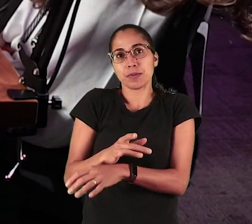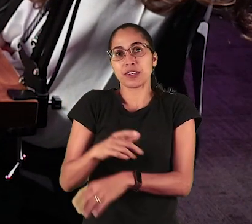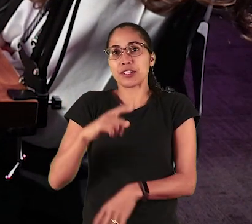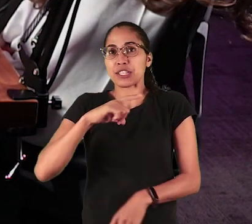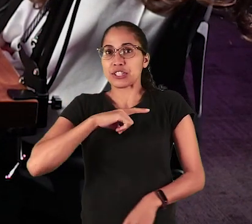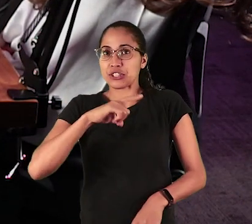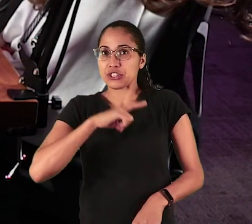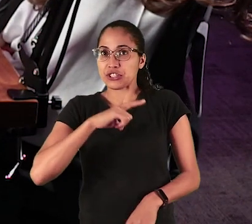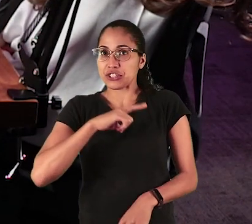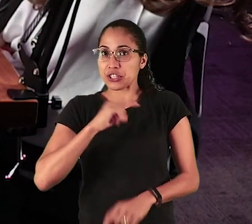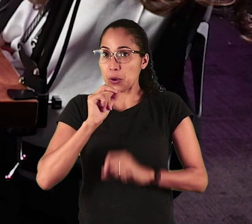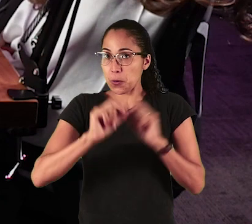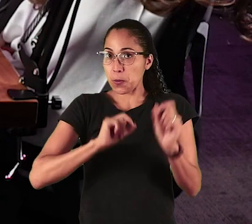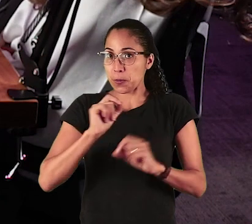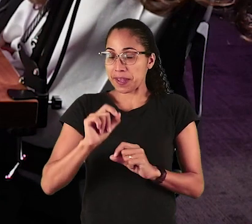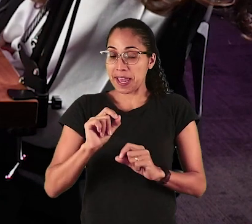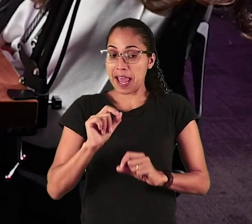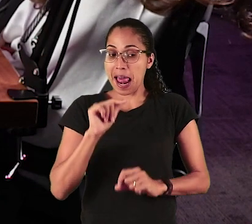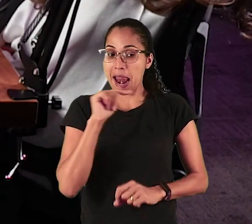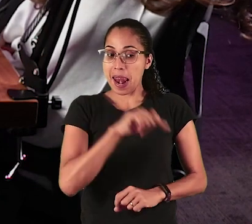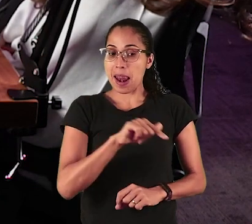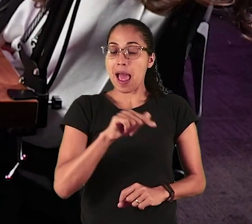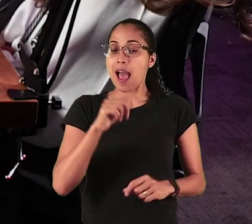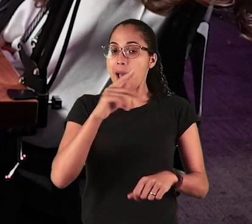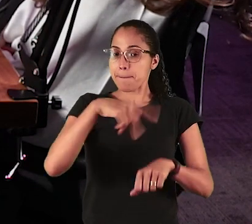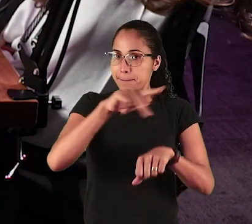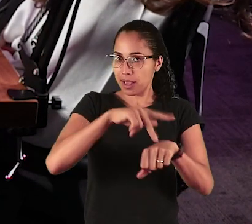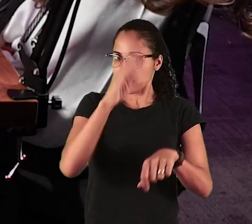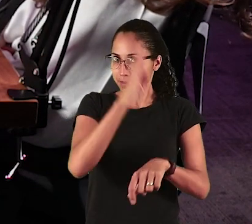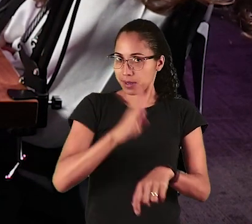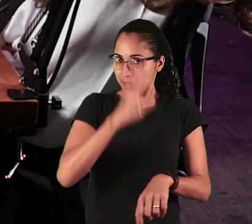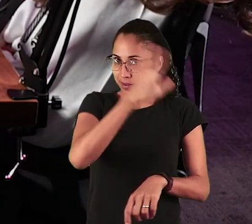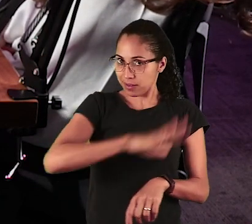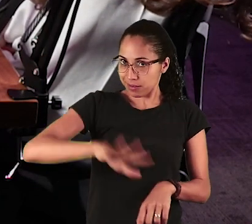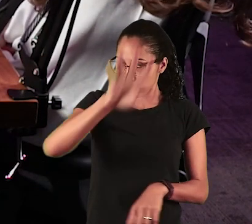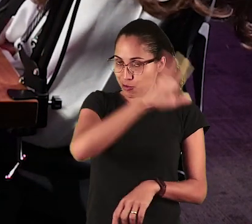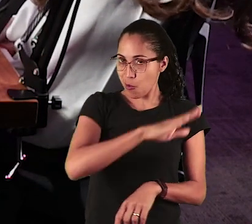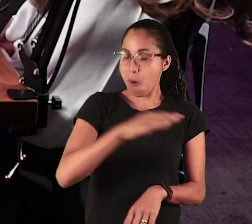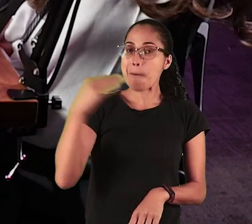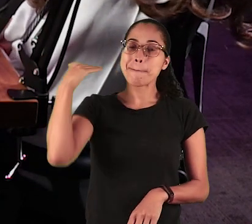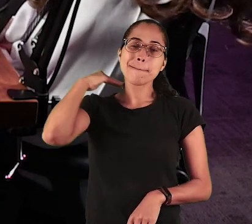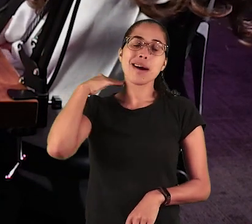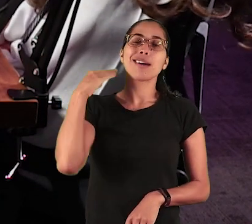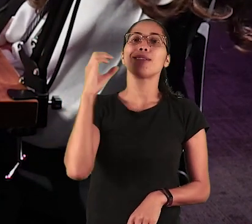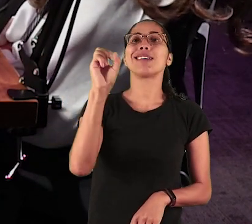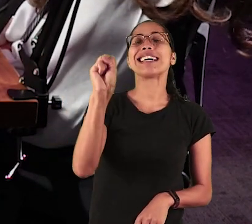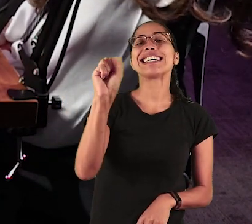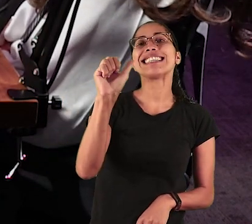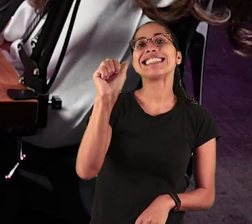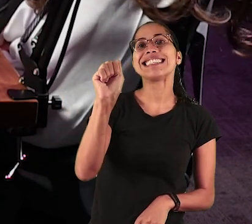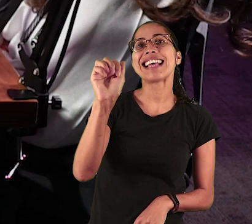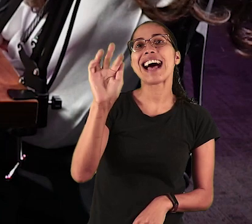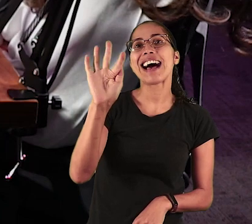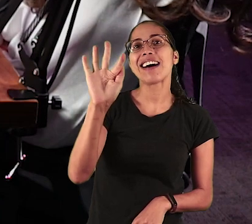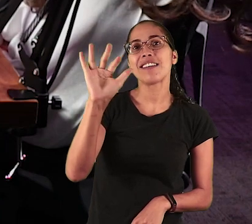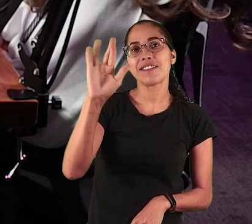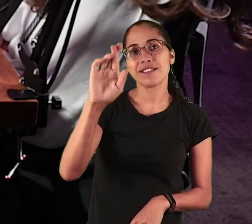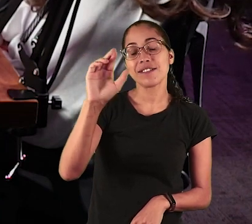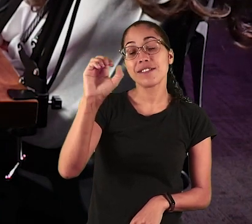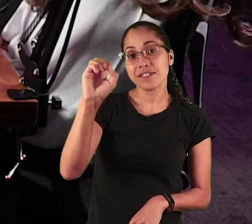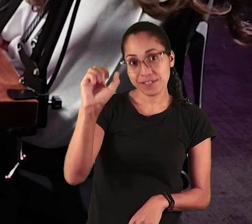tinha uma vaga que na do safra para trabalhar em renda fixa e meu segundo ano de de